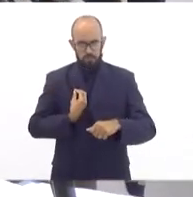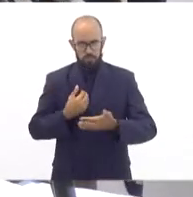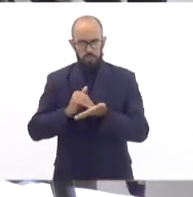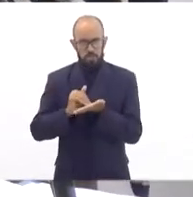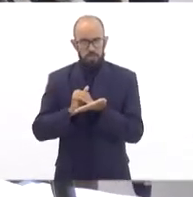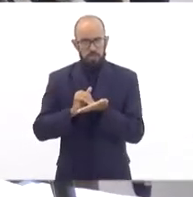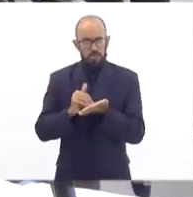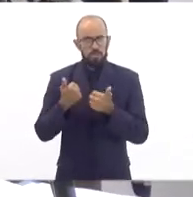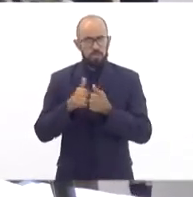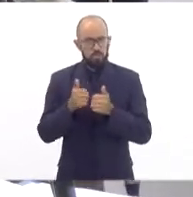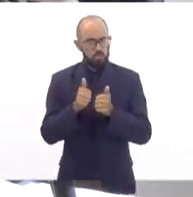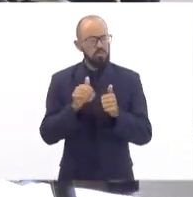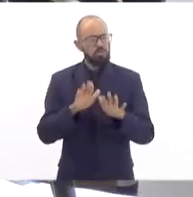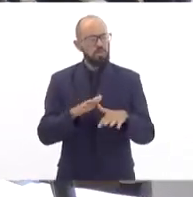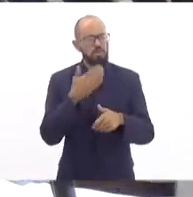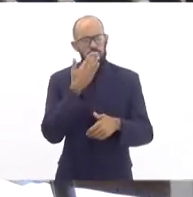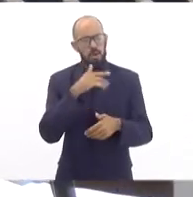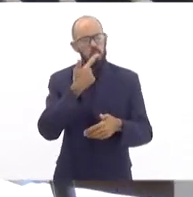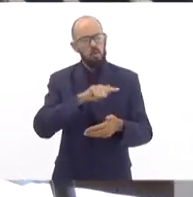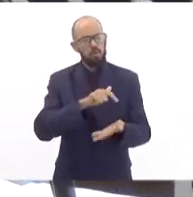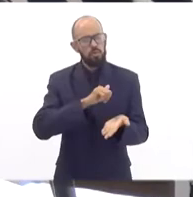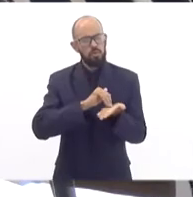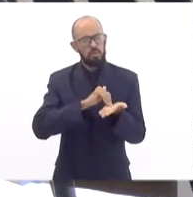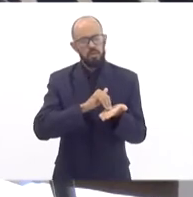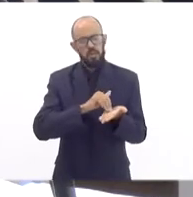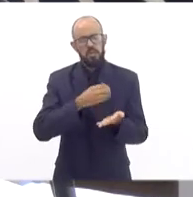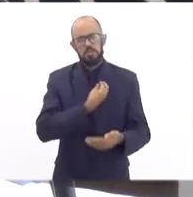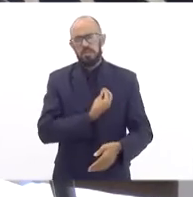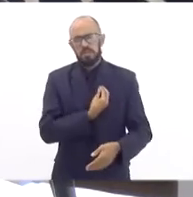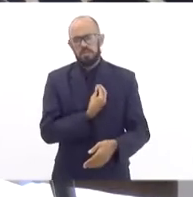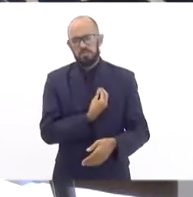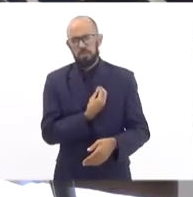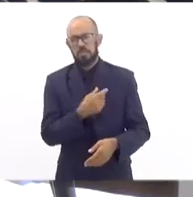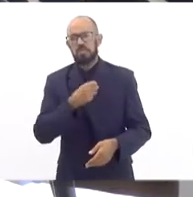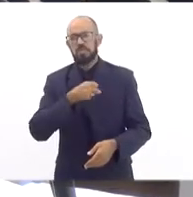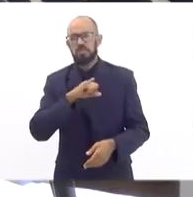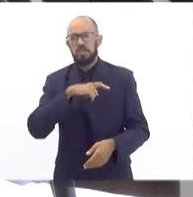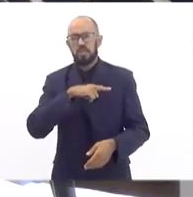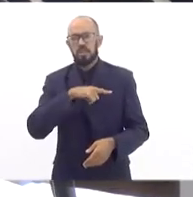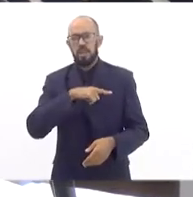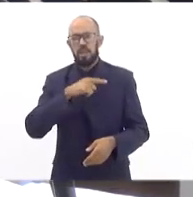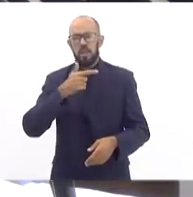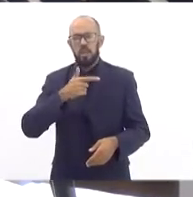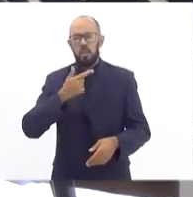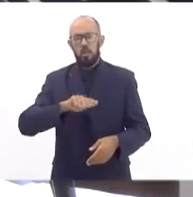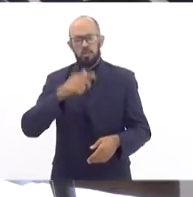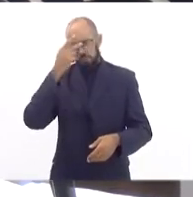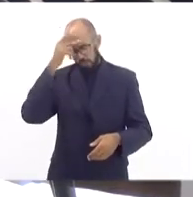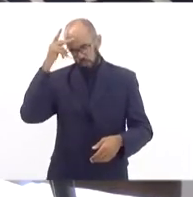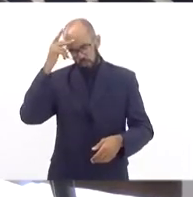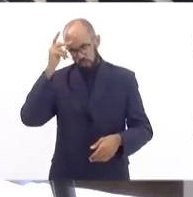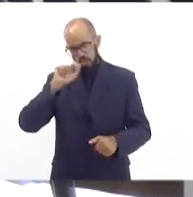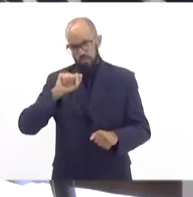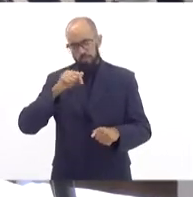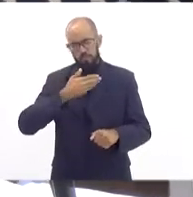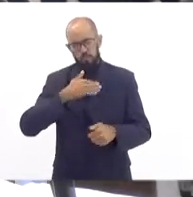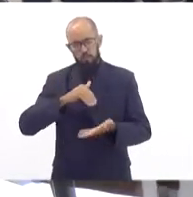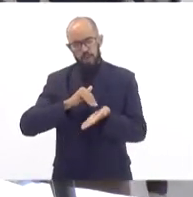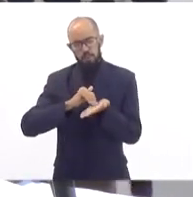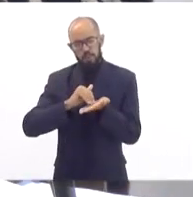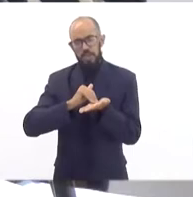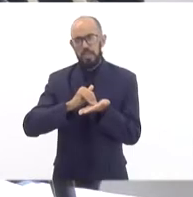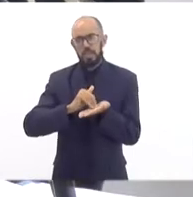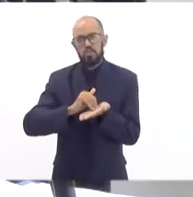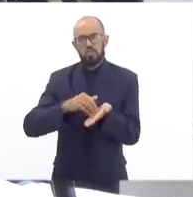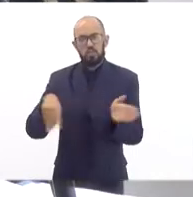Mas que outras secretarias participam e se tem alguém específico da assessoria do gabinete do governador, que participa